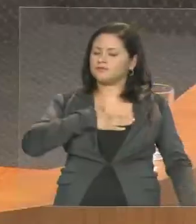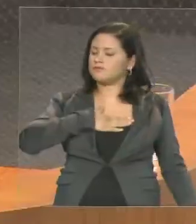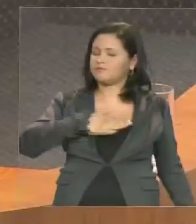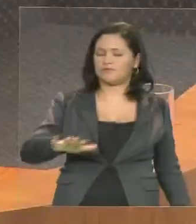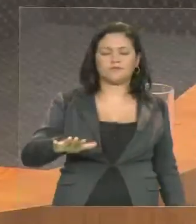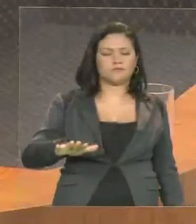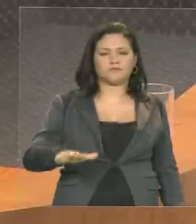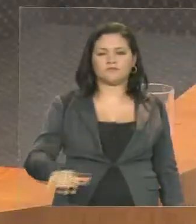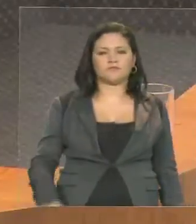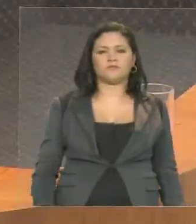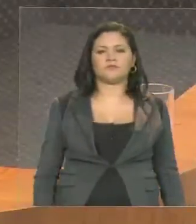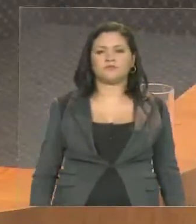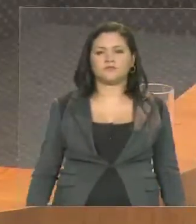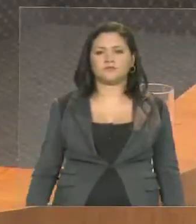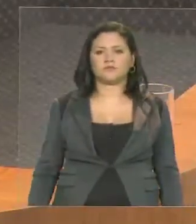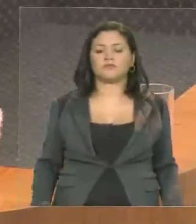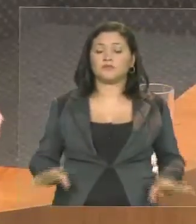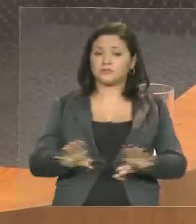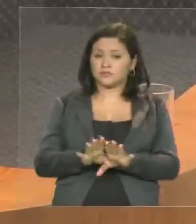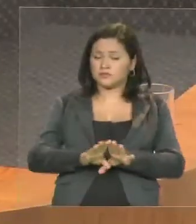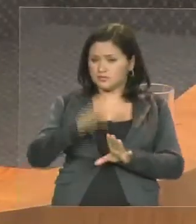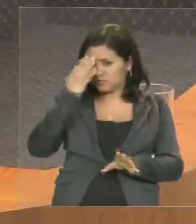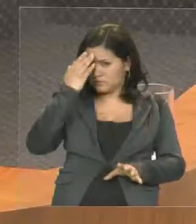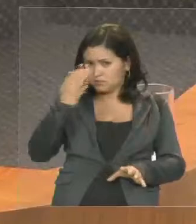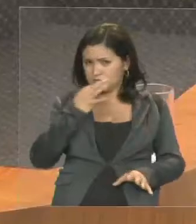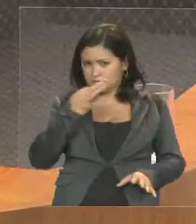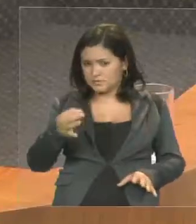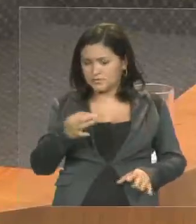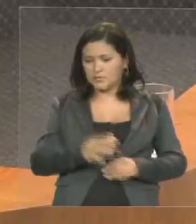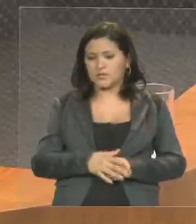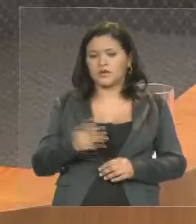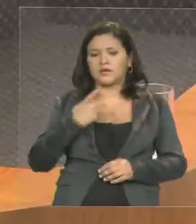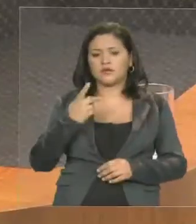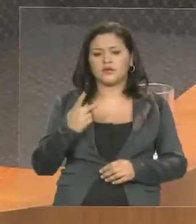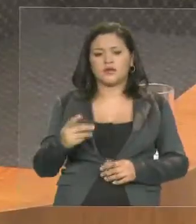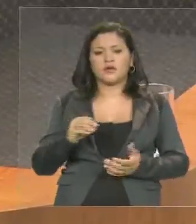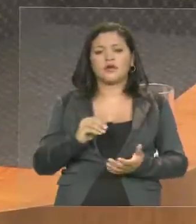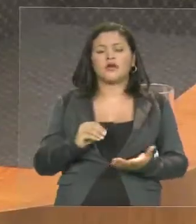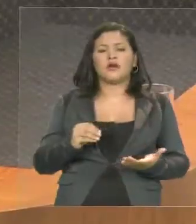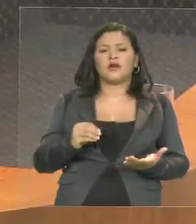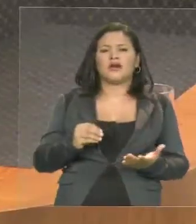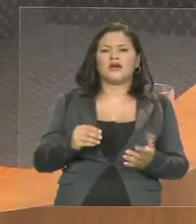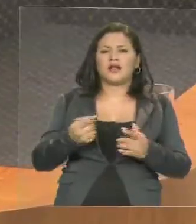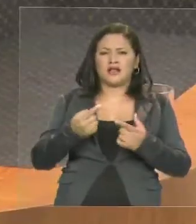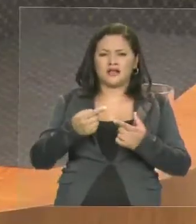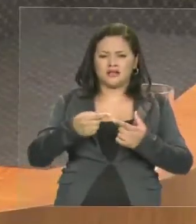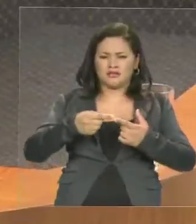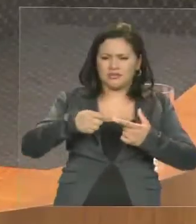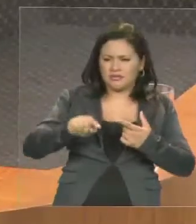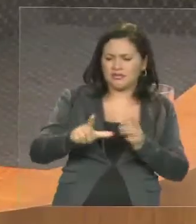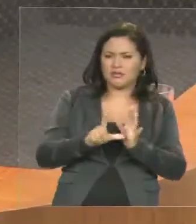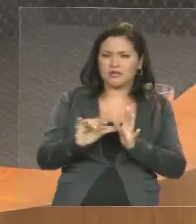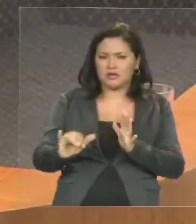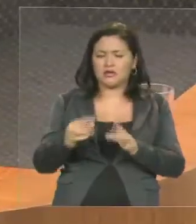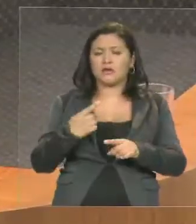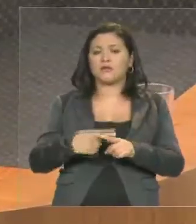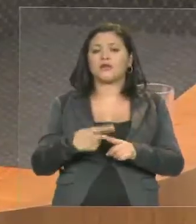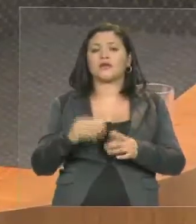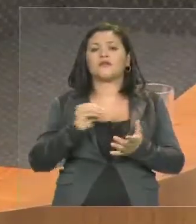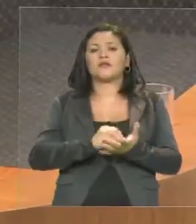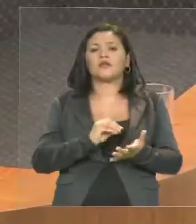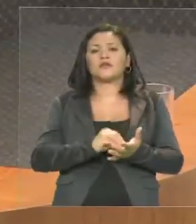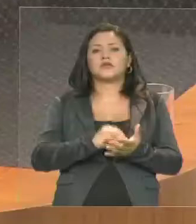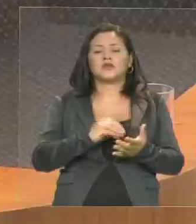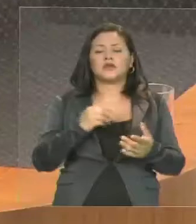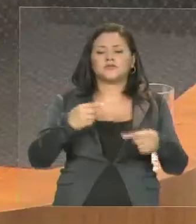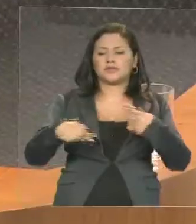E também agradeço a parte, quando eu me refiro à falta de legitimidade, à falta de debate político que tem com relação à reforma tão importante com a